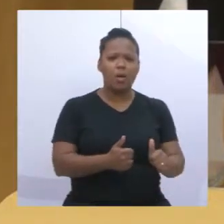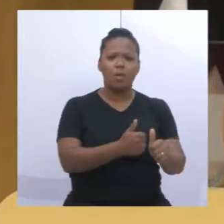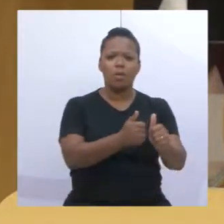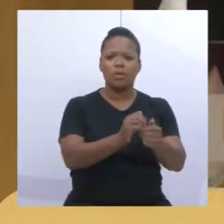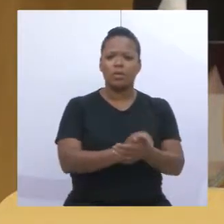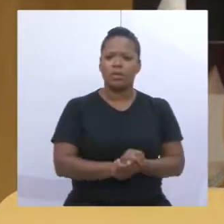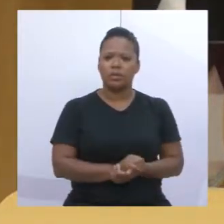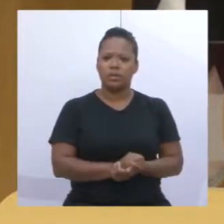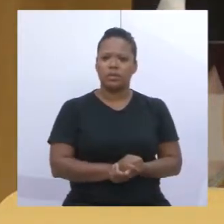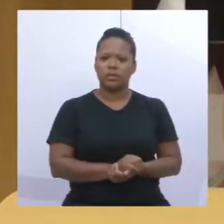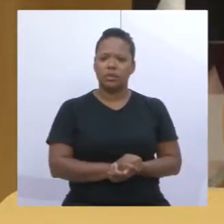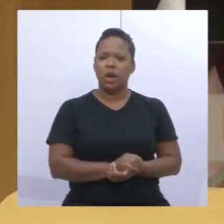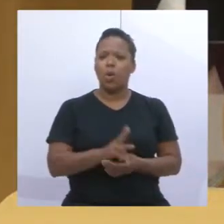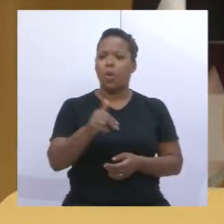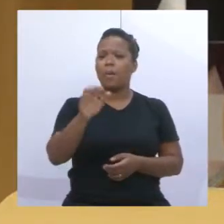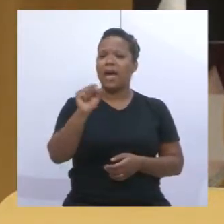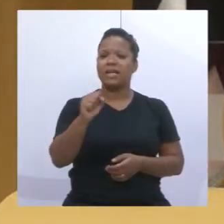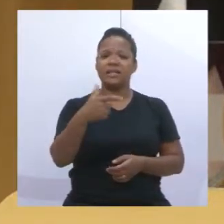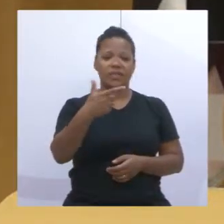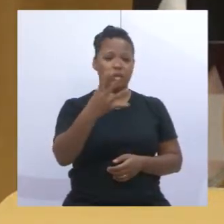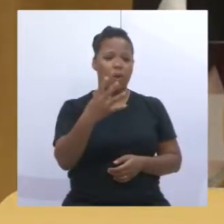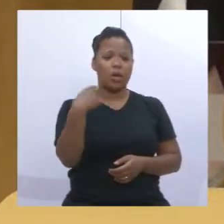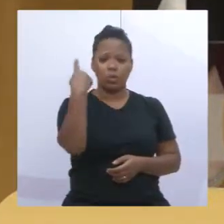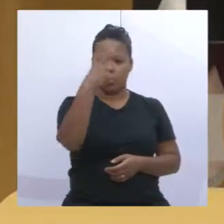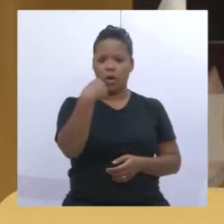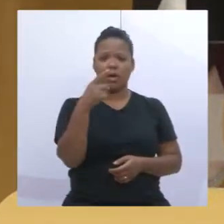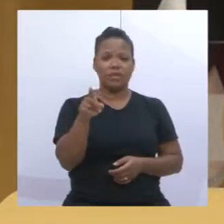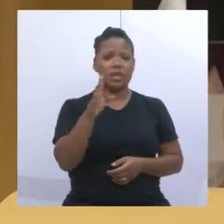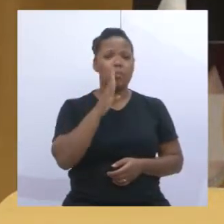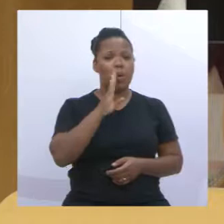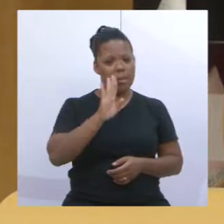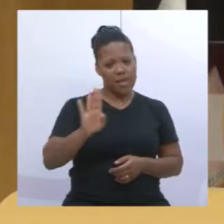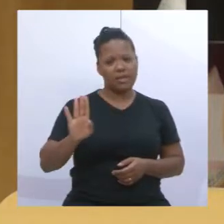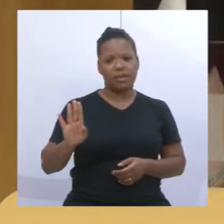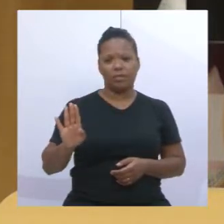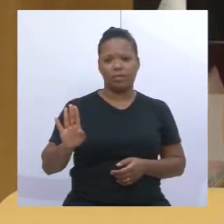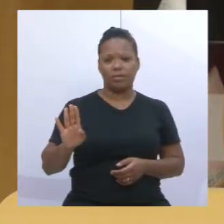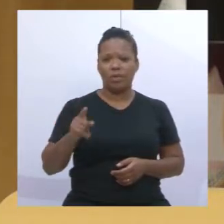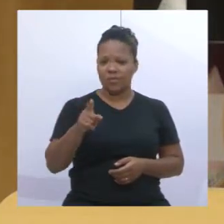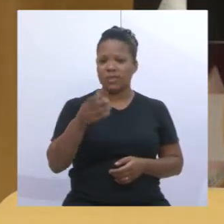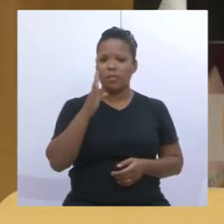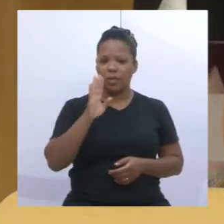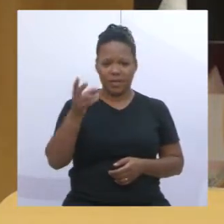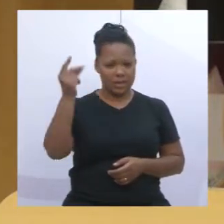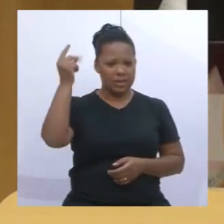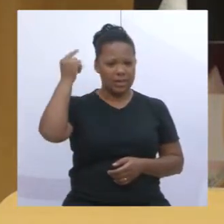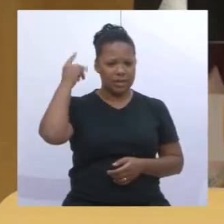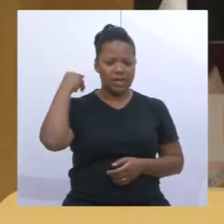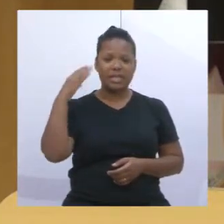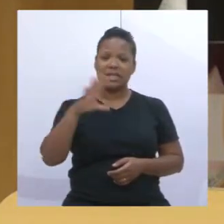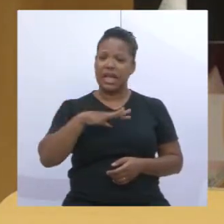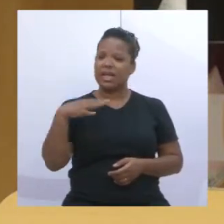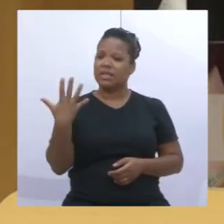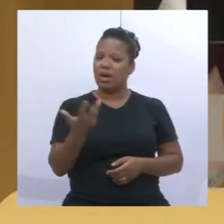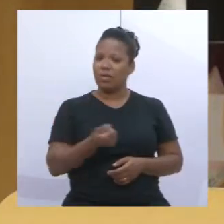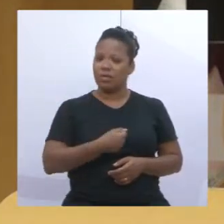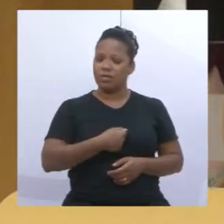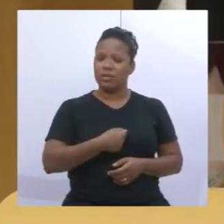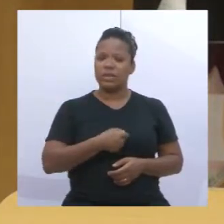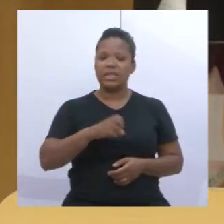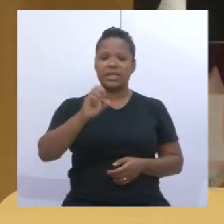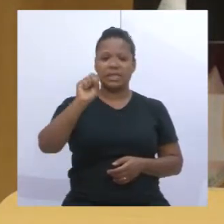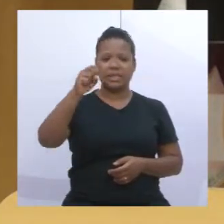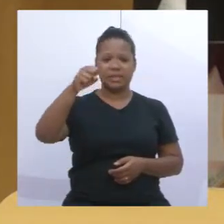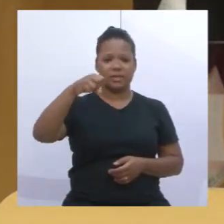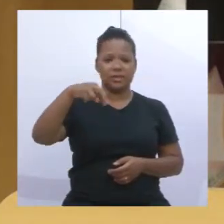tão propagada UBS 24 horas que o senhor comprometeu com a sociedade de Jacareí, no Cidade de Salvador, no Parque Santo Antônio,